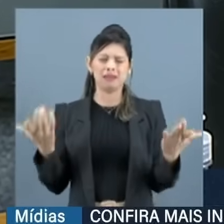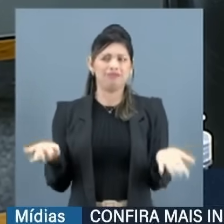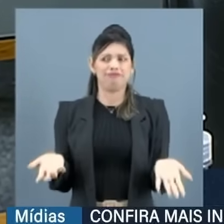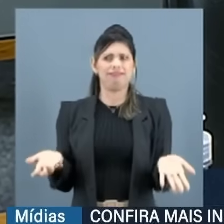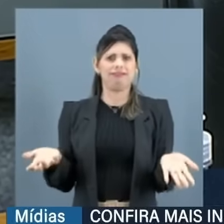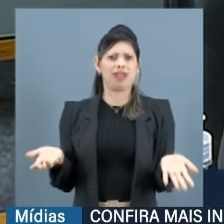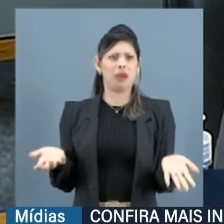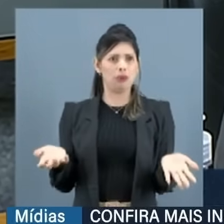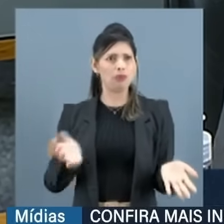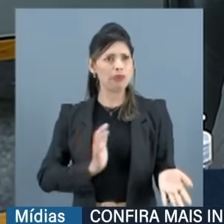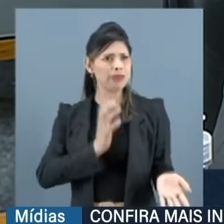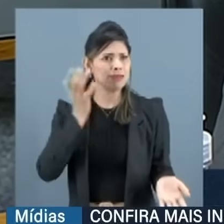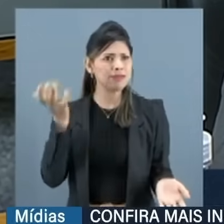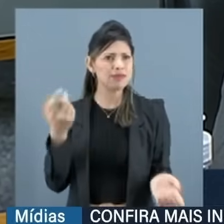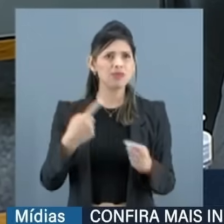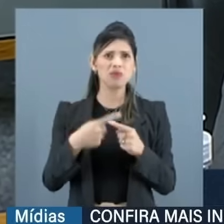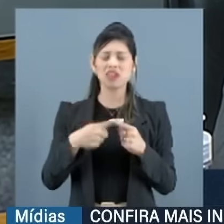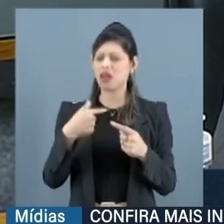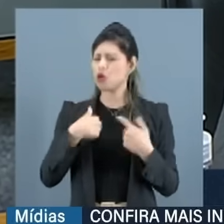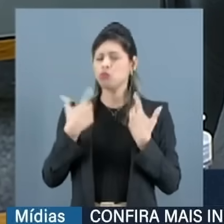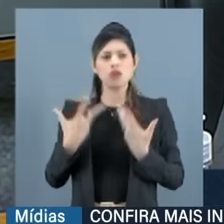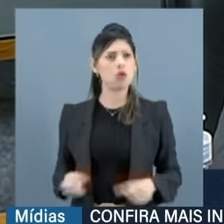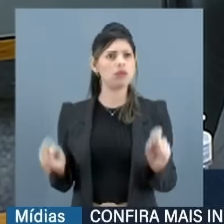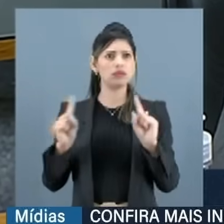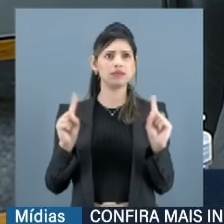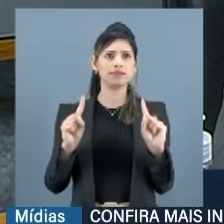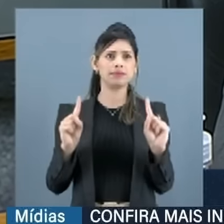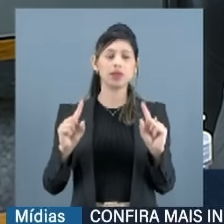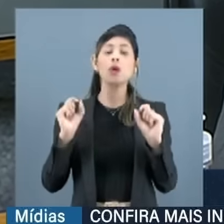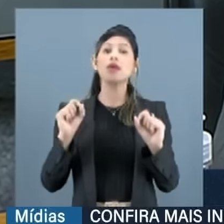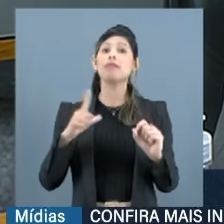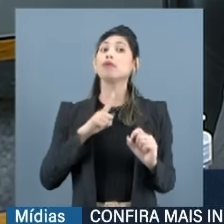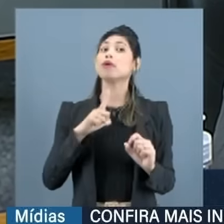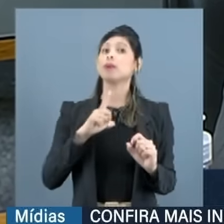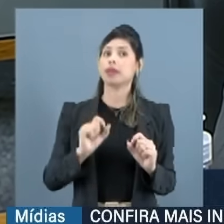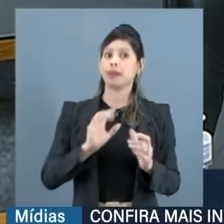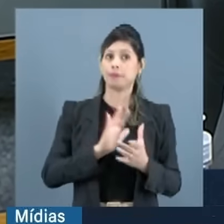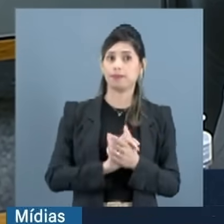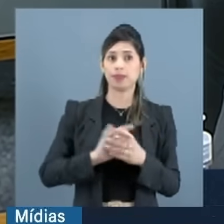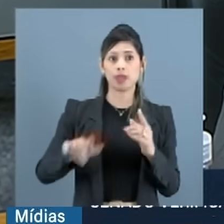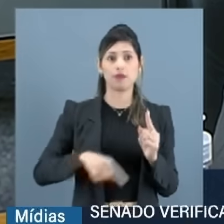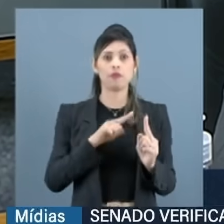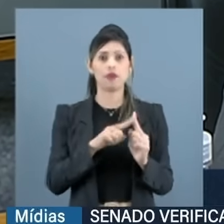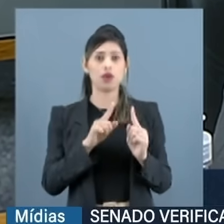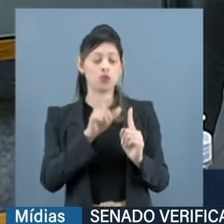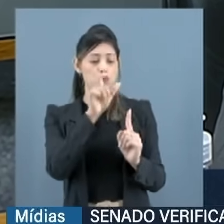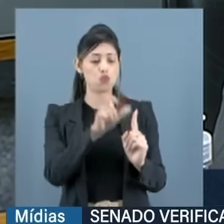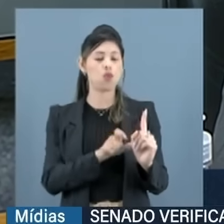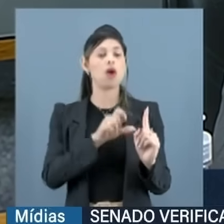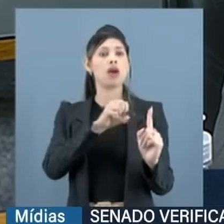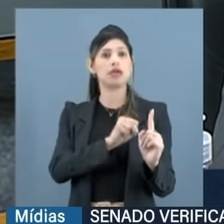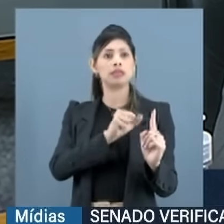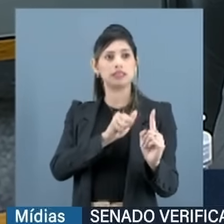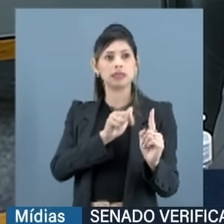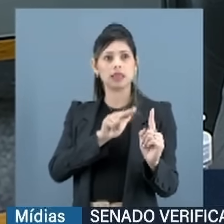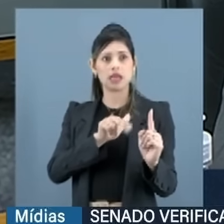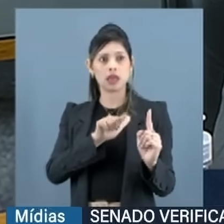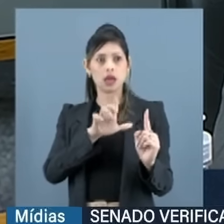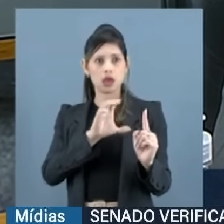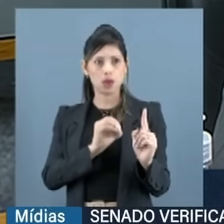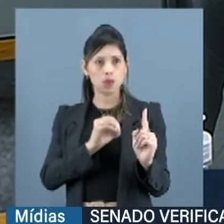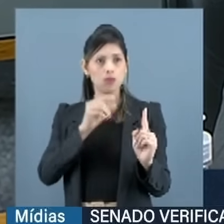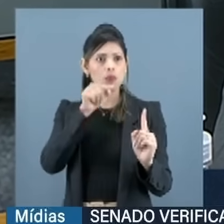anteriormente, estou apresentando uma outra questão de ordem hoje, porque veio aqui o senhor Saulo, uma figura de